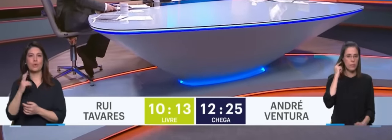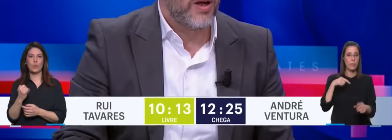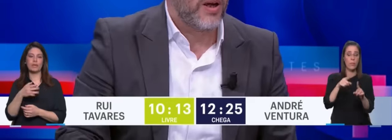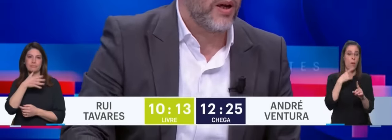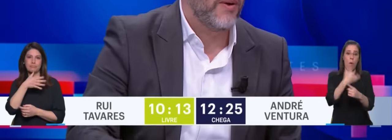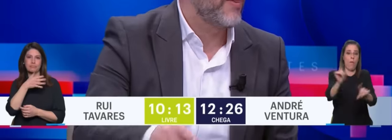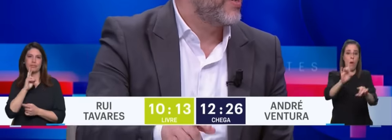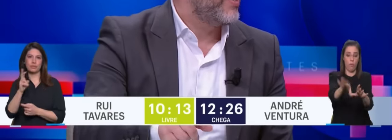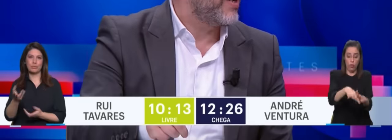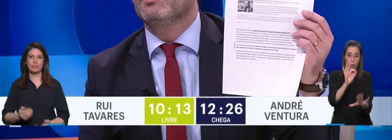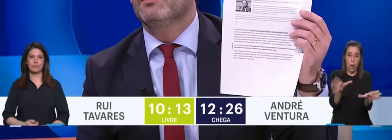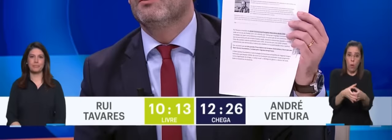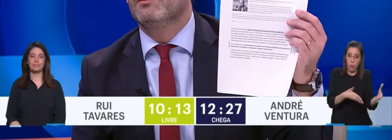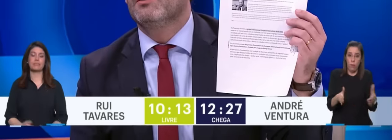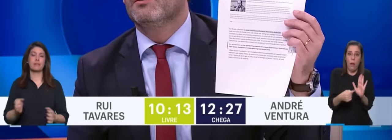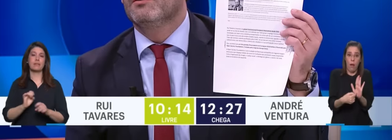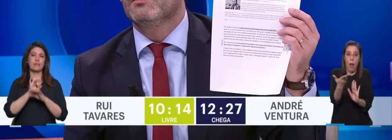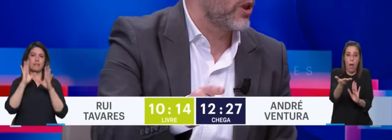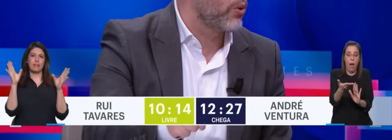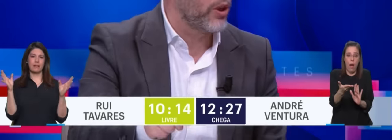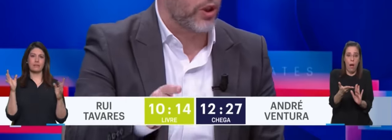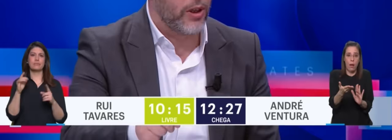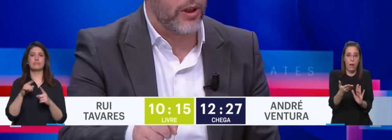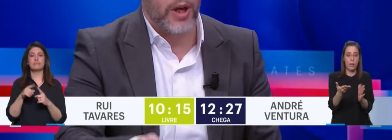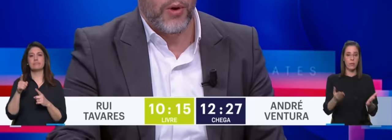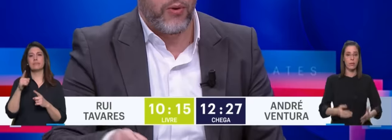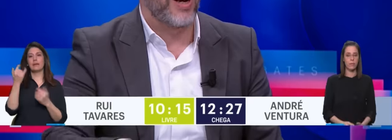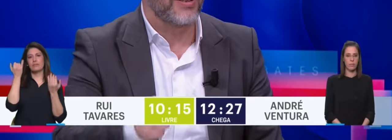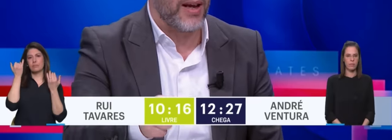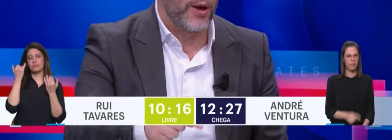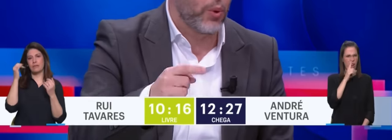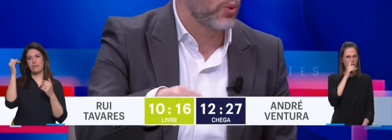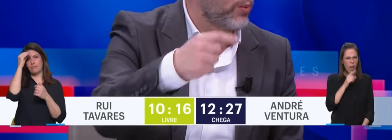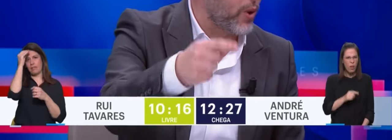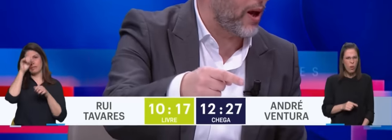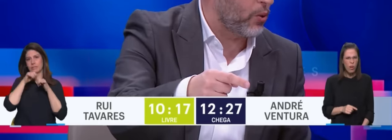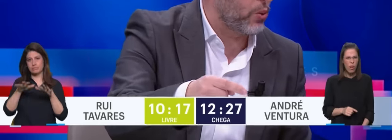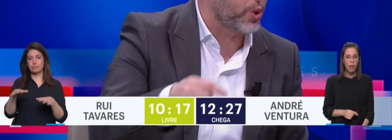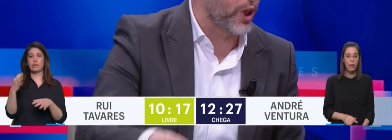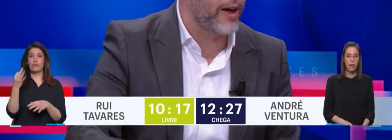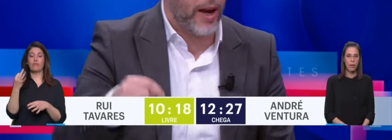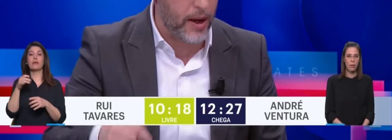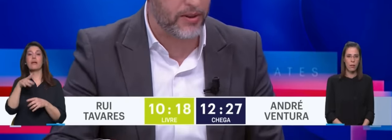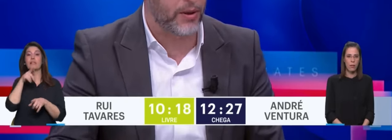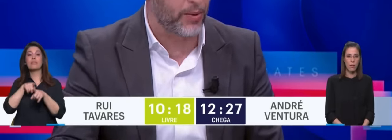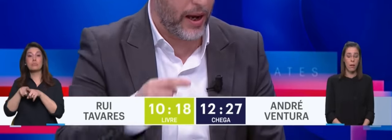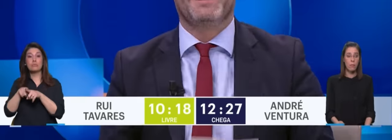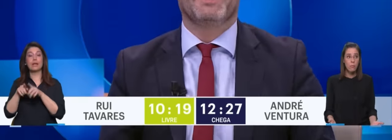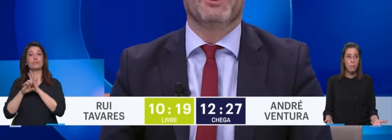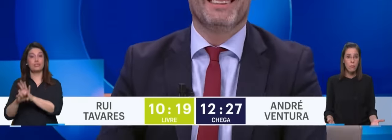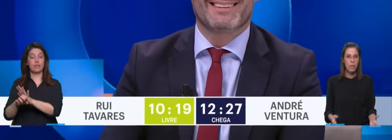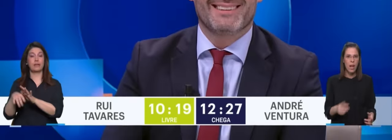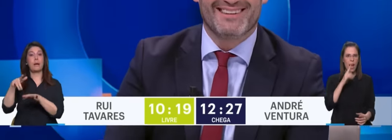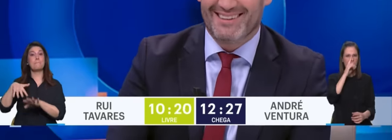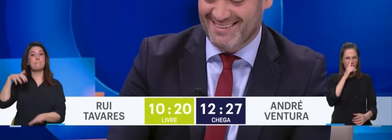vai negar Isto foi elito p celho estratégia esta é outra das calúnias que foi lançada por um deputado do cha em sessão plenária